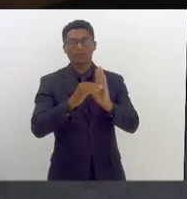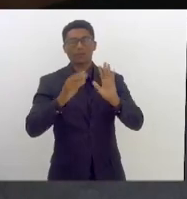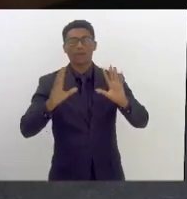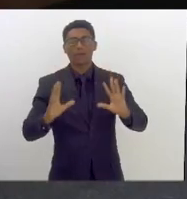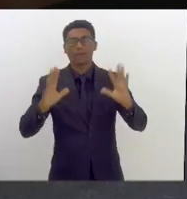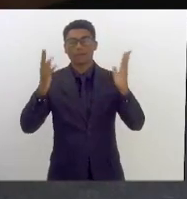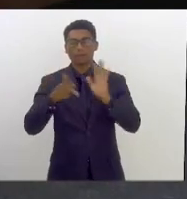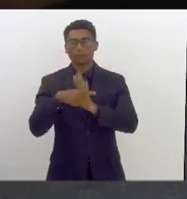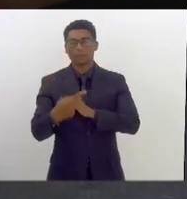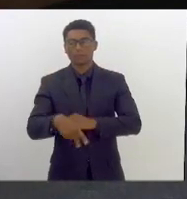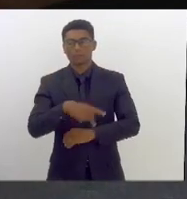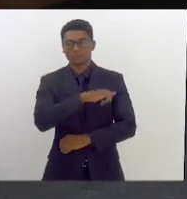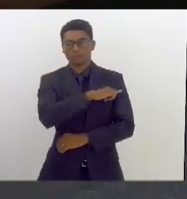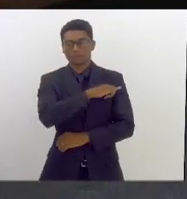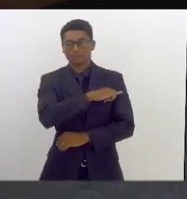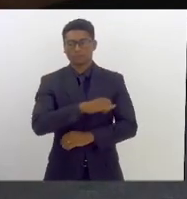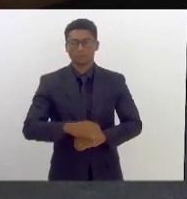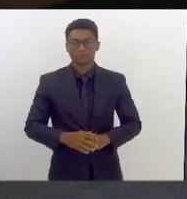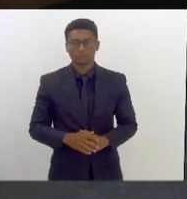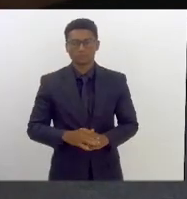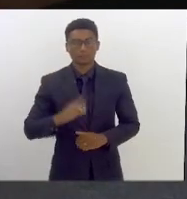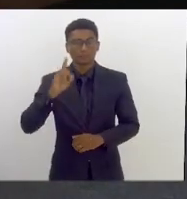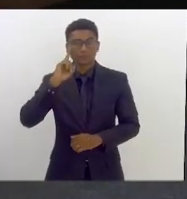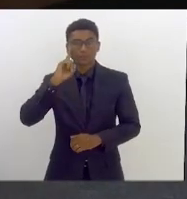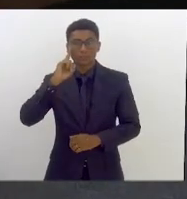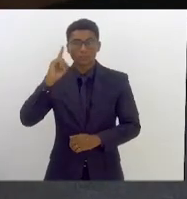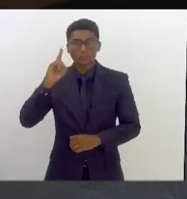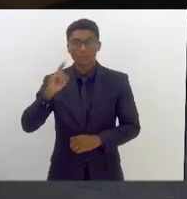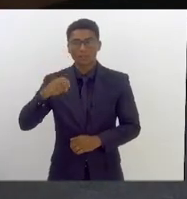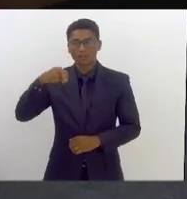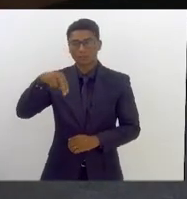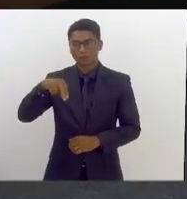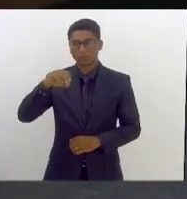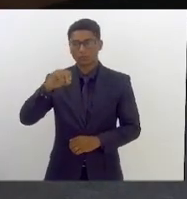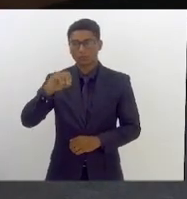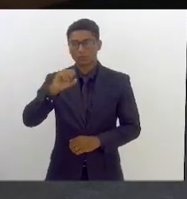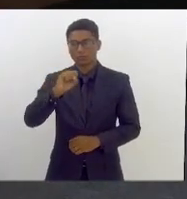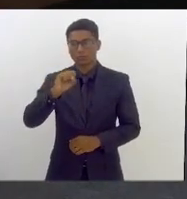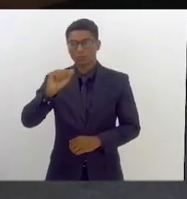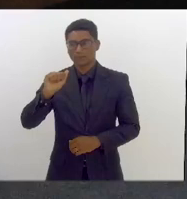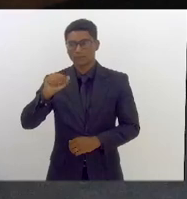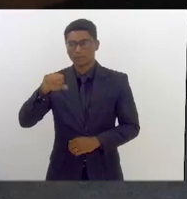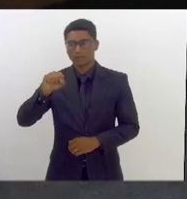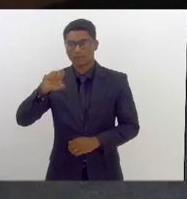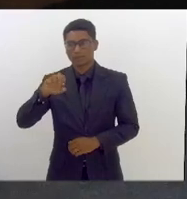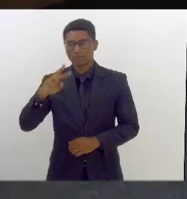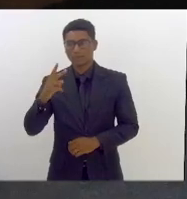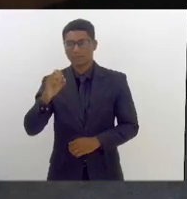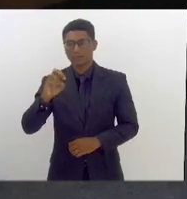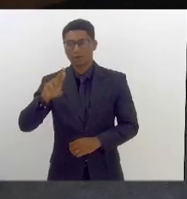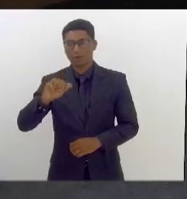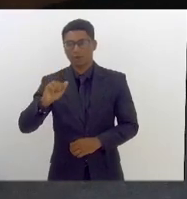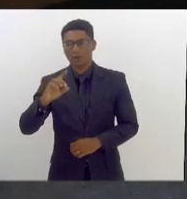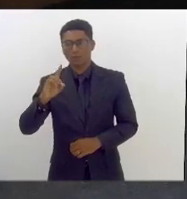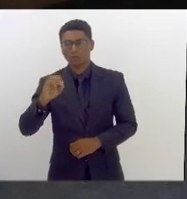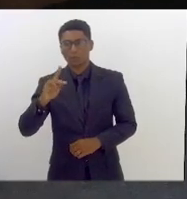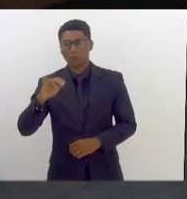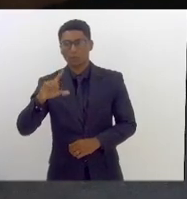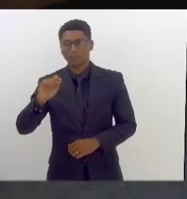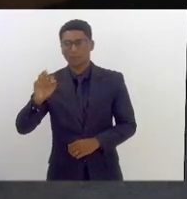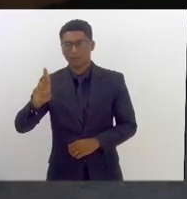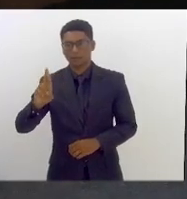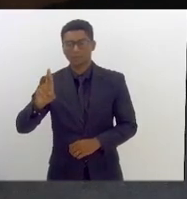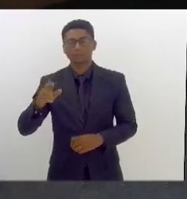do Estado do Rio de Janeiro o dia de Nossa Senhora do Pilar.